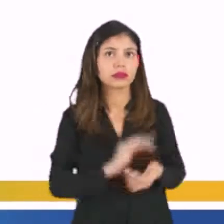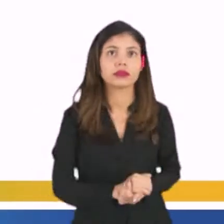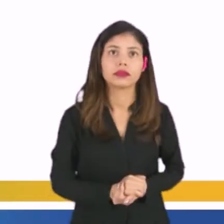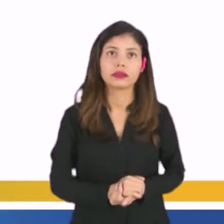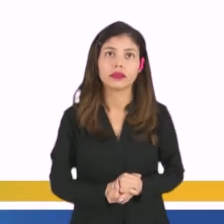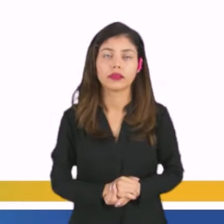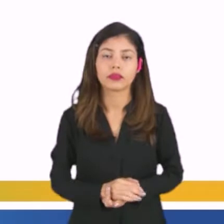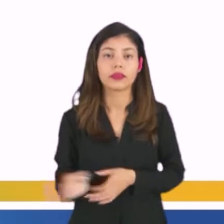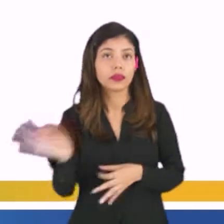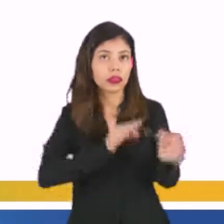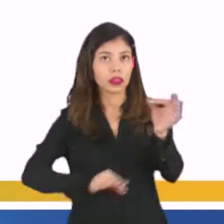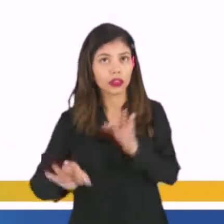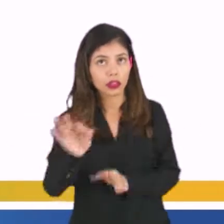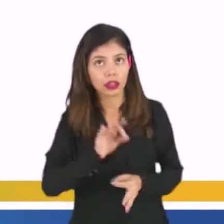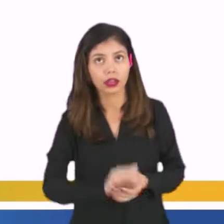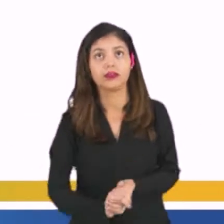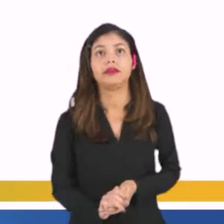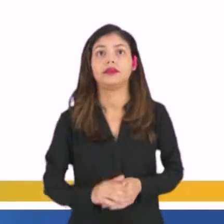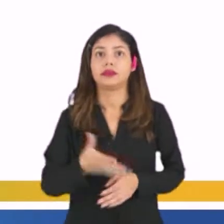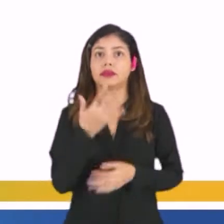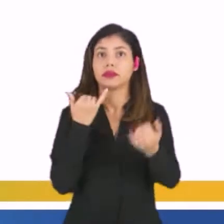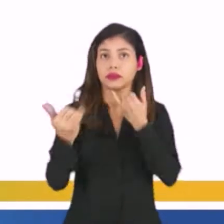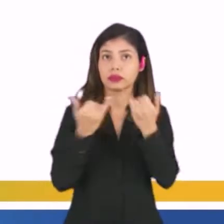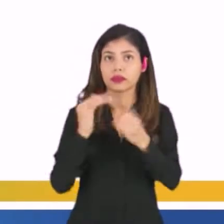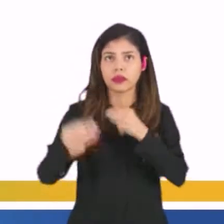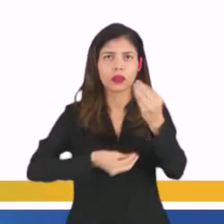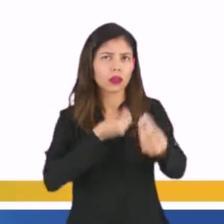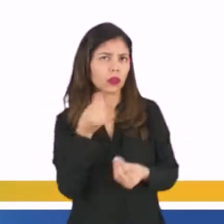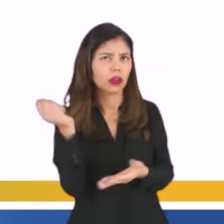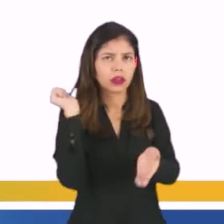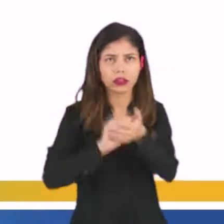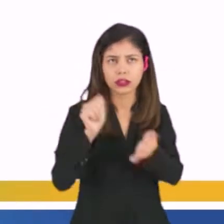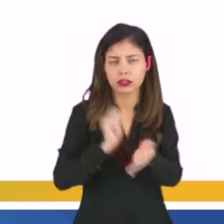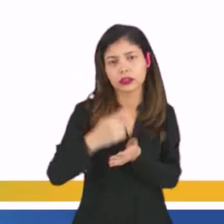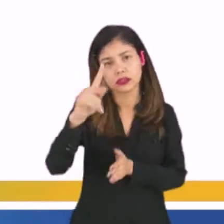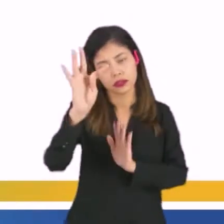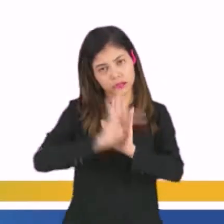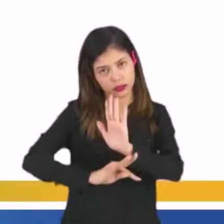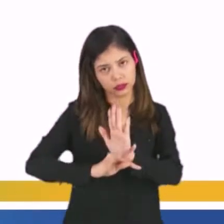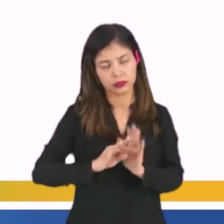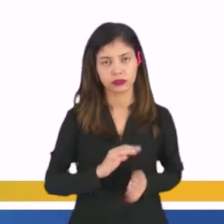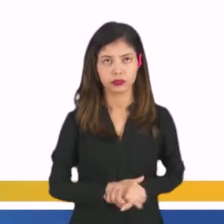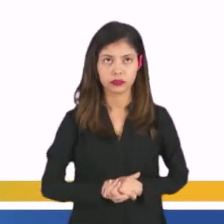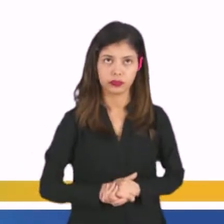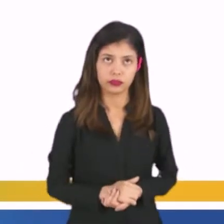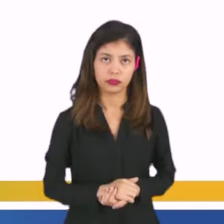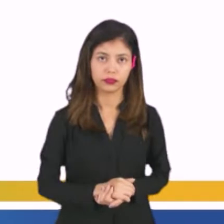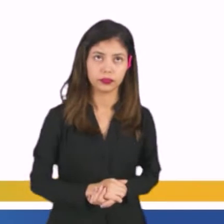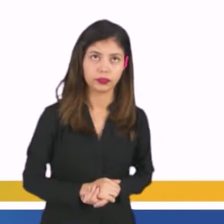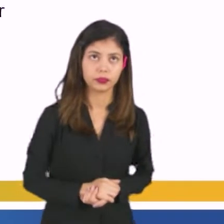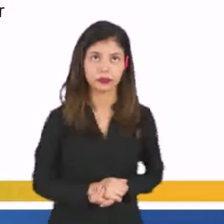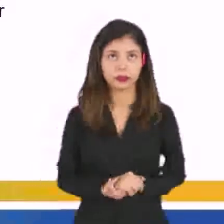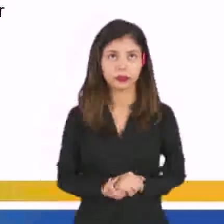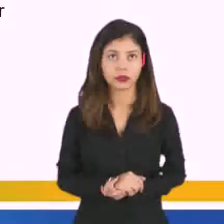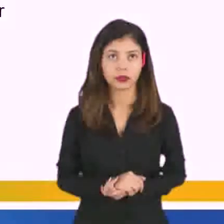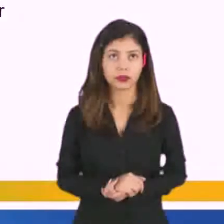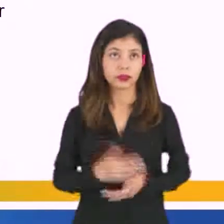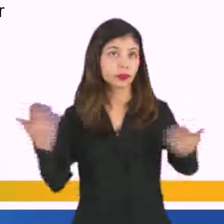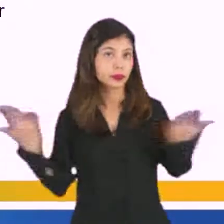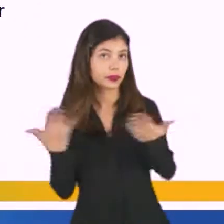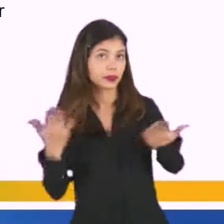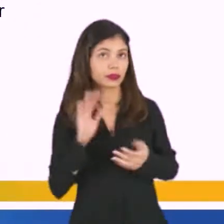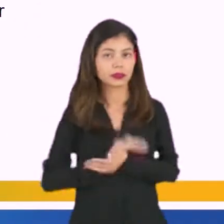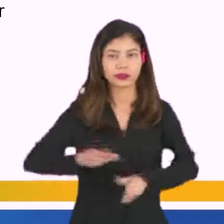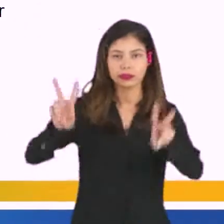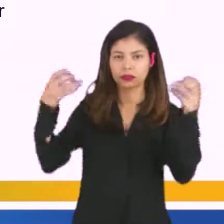situações, é a hora de organizar de que forma isso será escrito em seu texto. Vamos lá. E agora vamos